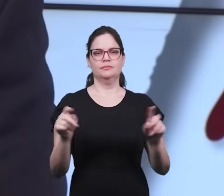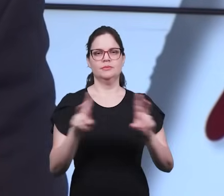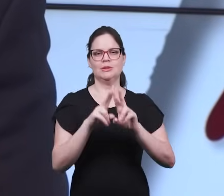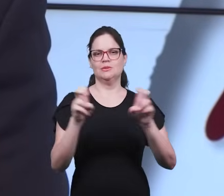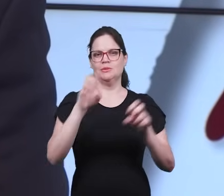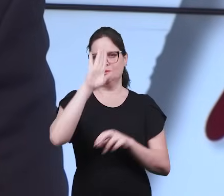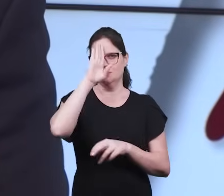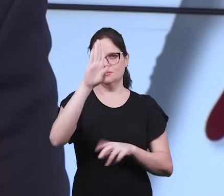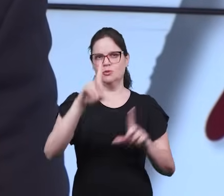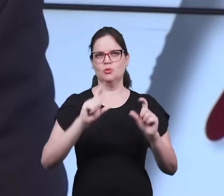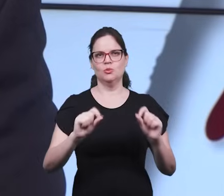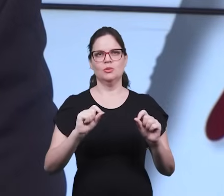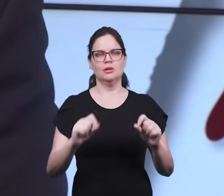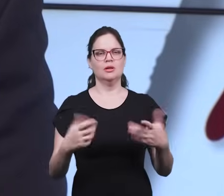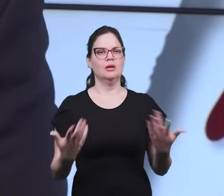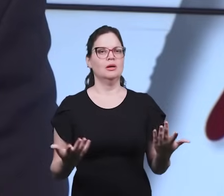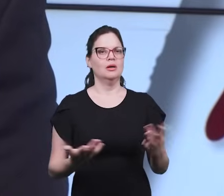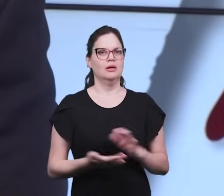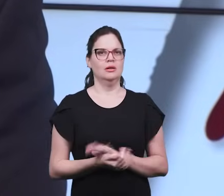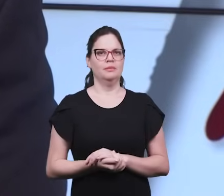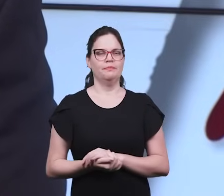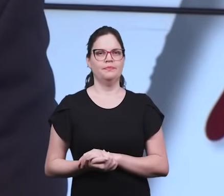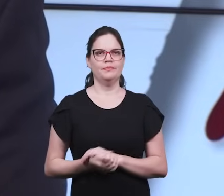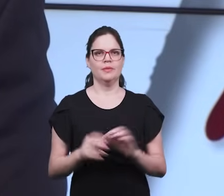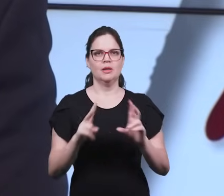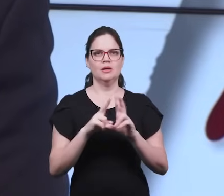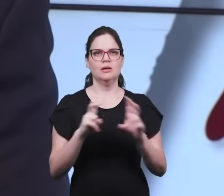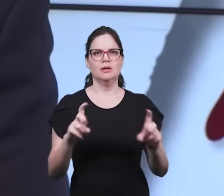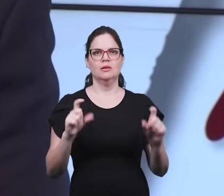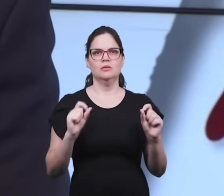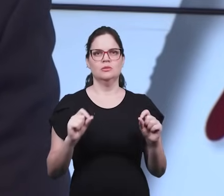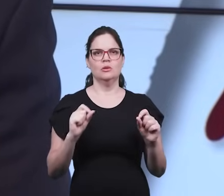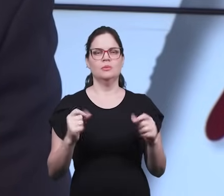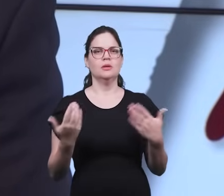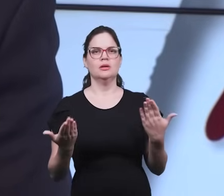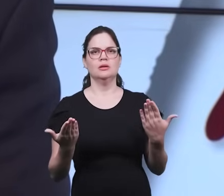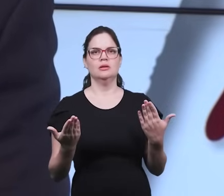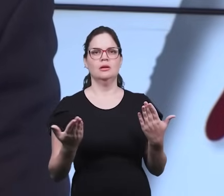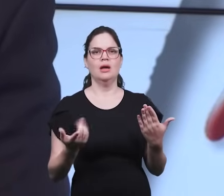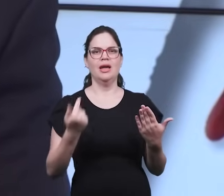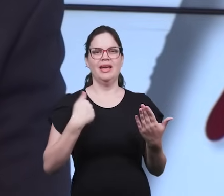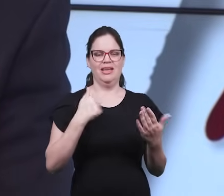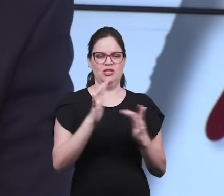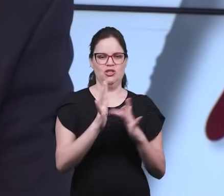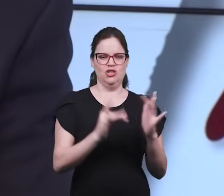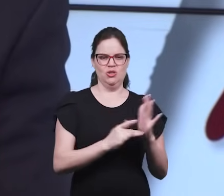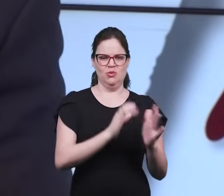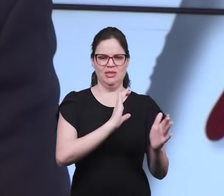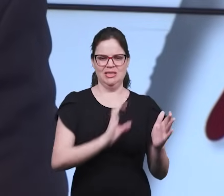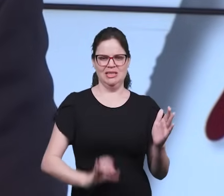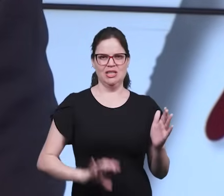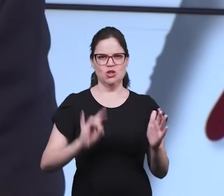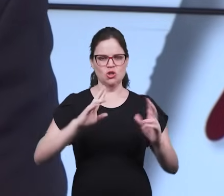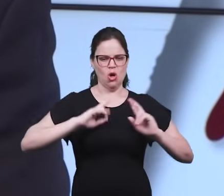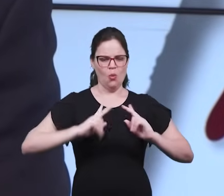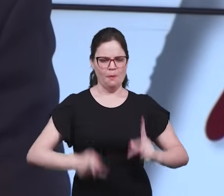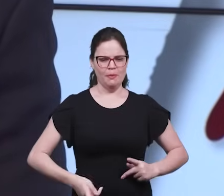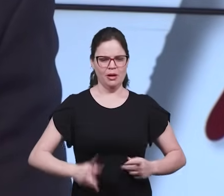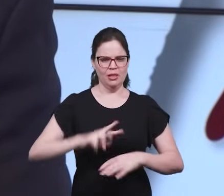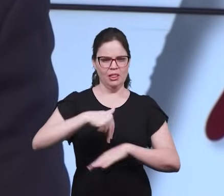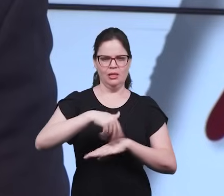principalmente eliminaram aquela ideia do arianismo, que seria que Cristo era terreno.